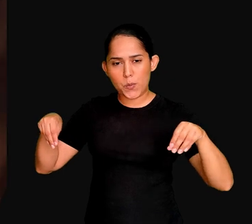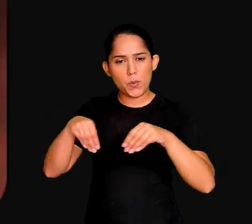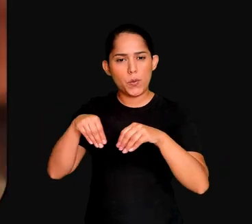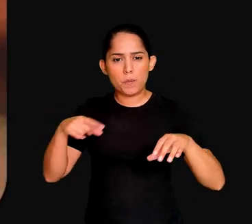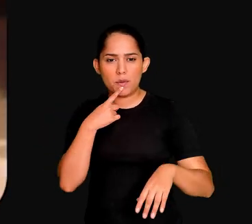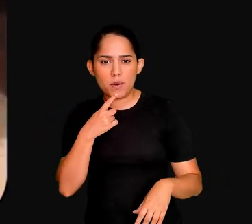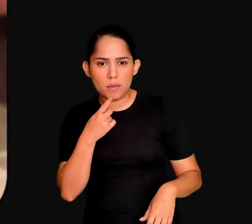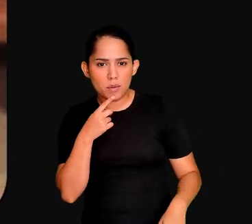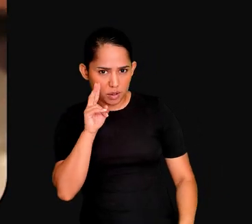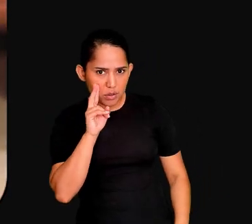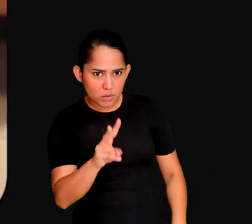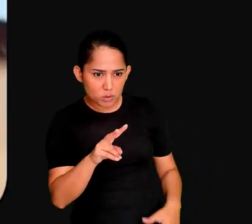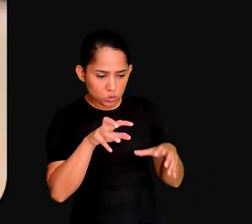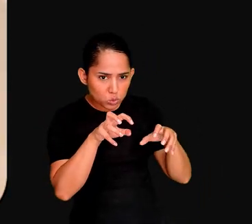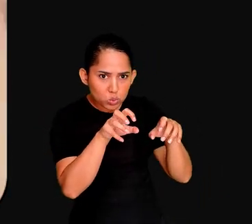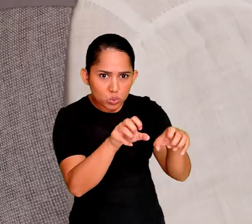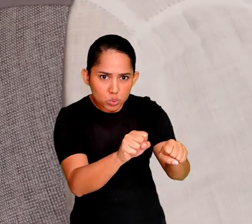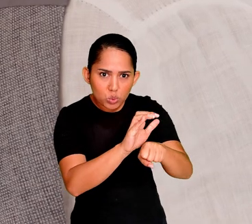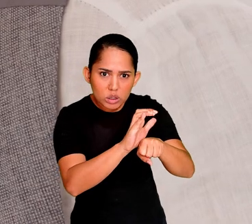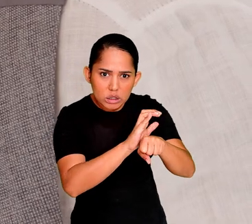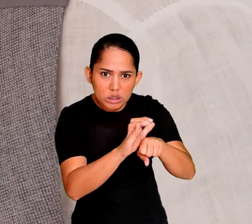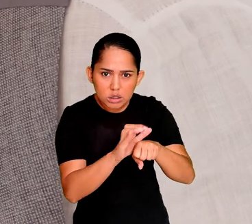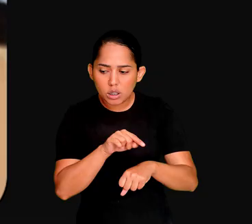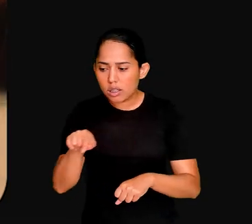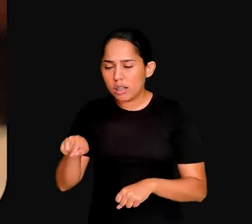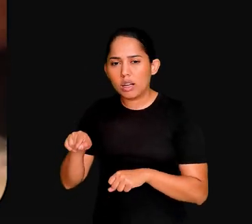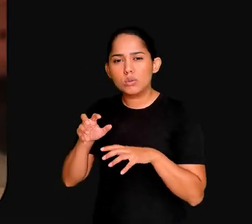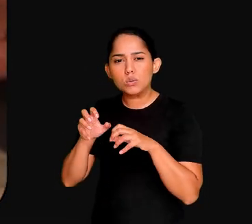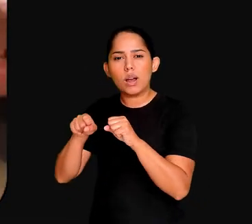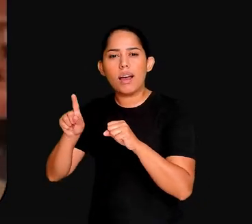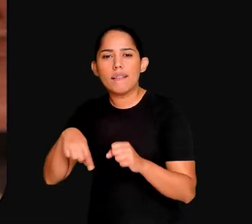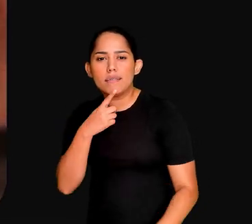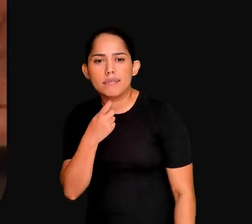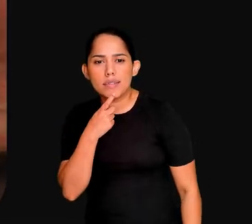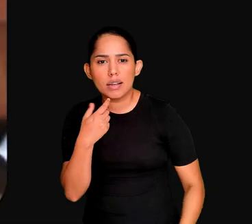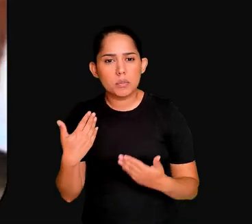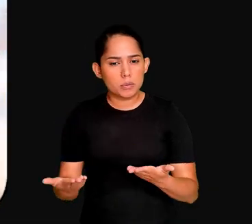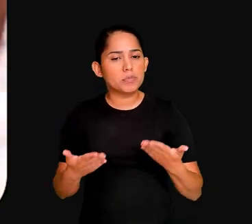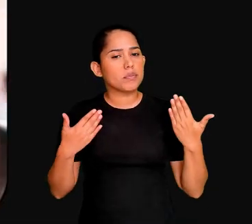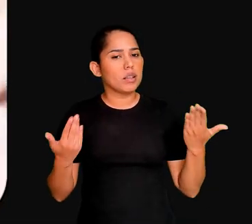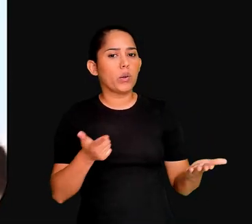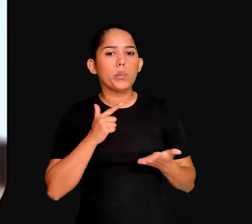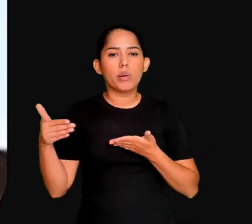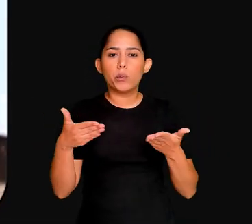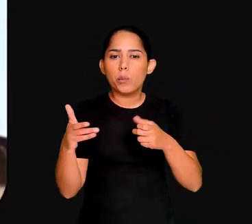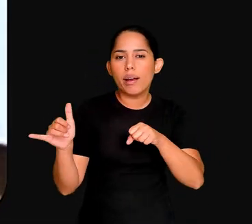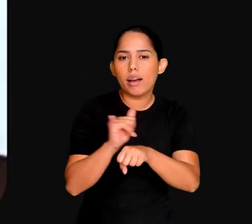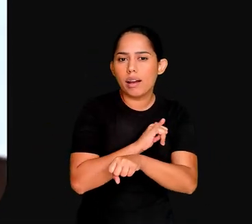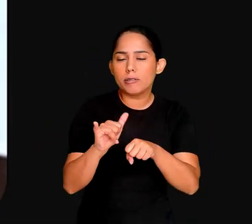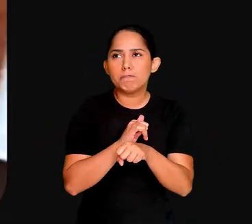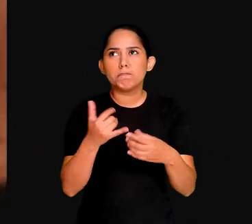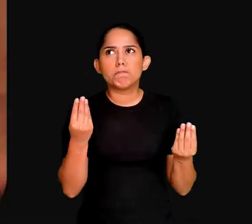um solo de subsolo, né? Bem vermelho. Dá para ver. Um bem escuro, um mais cinza e um mais avermelhado, é. Justo,